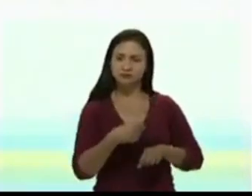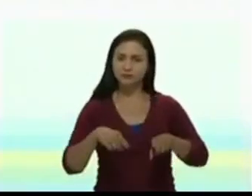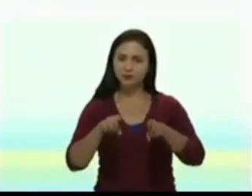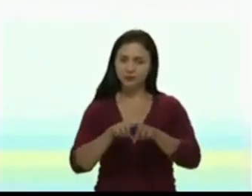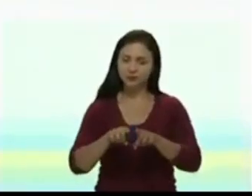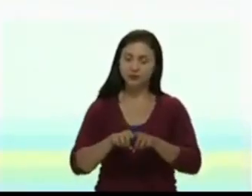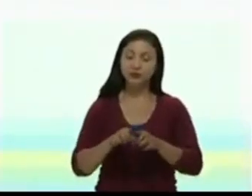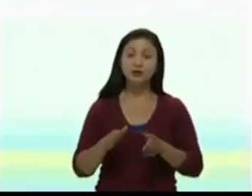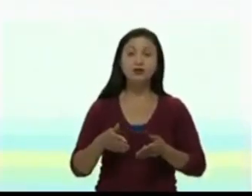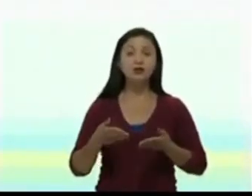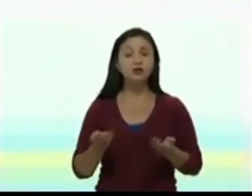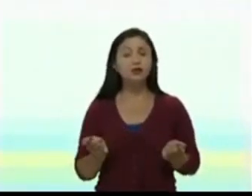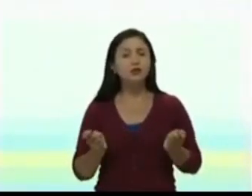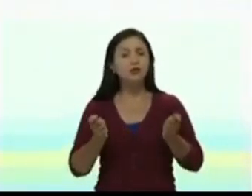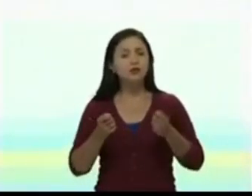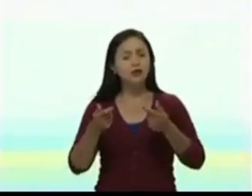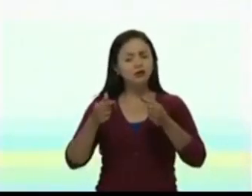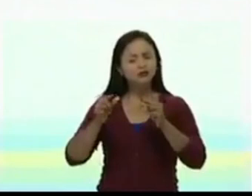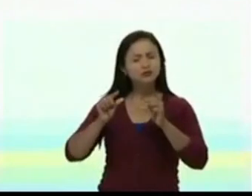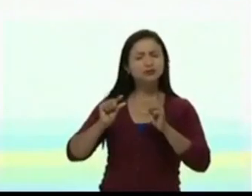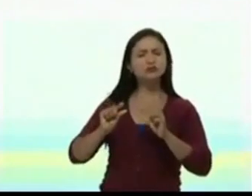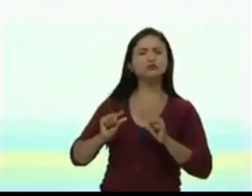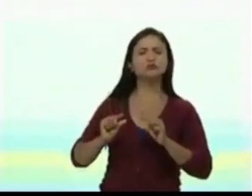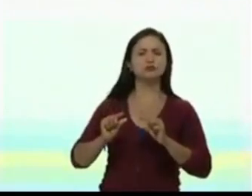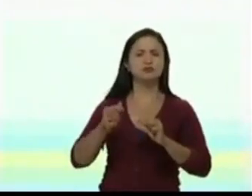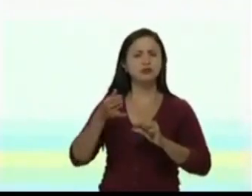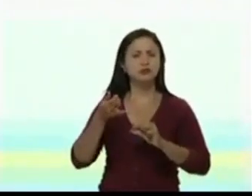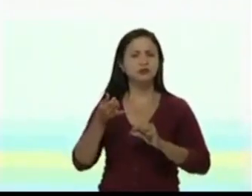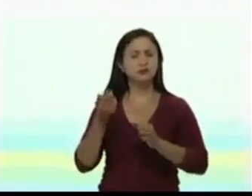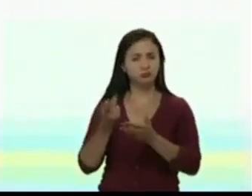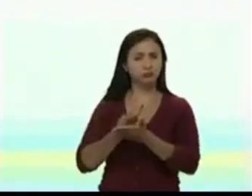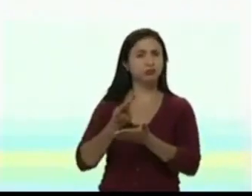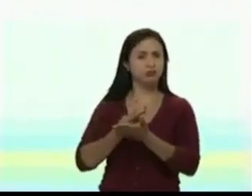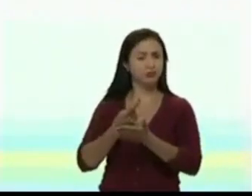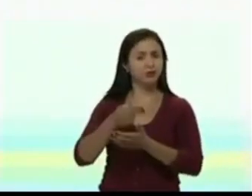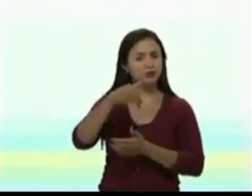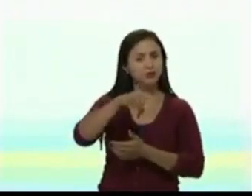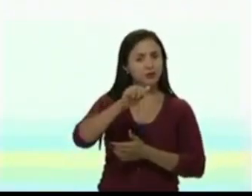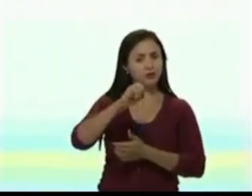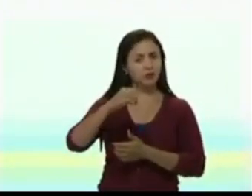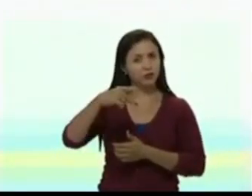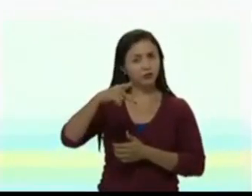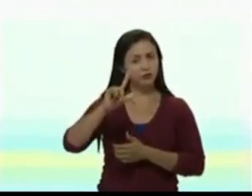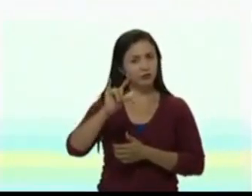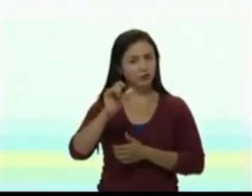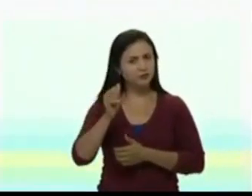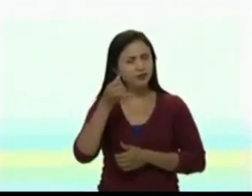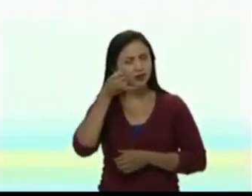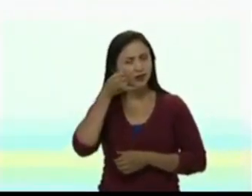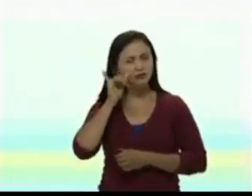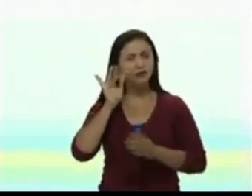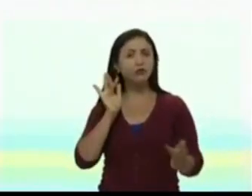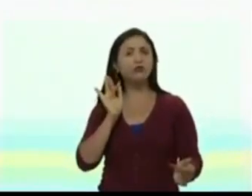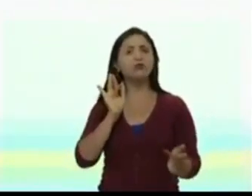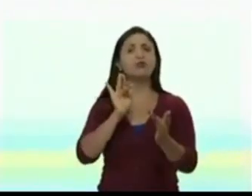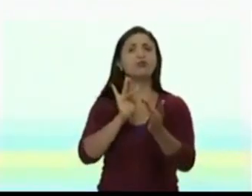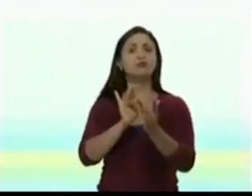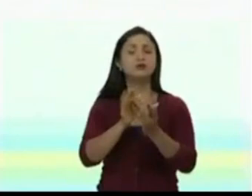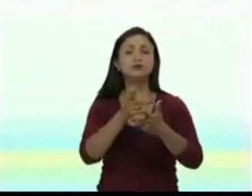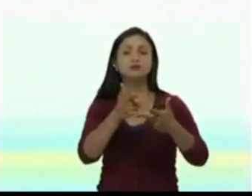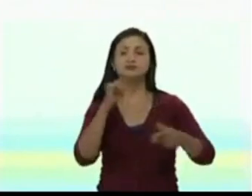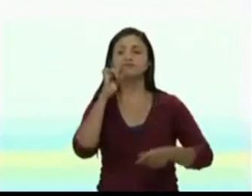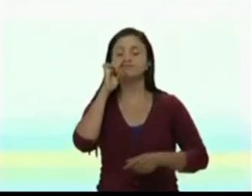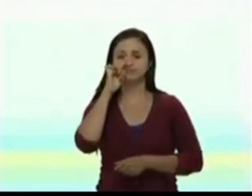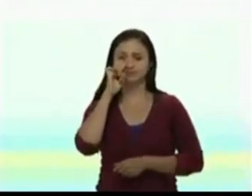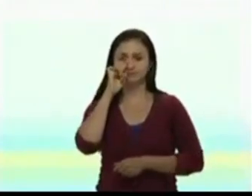Desse modo, podemos diminuir as chances de desenvolver neoplasias, evitando ou minimizando o contato com esses fatores de